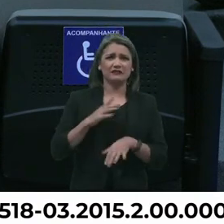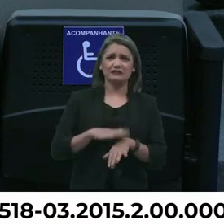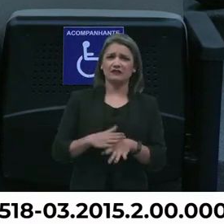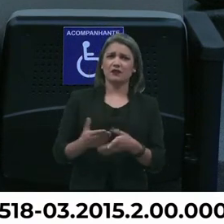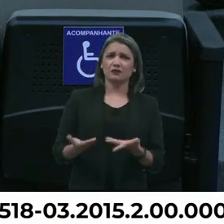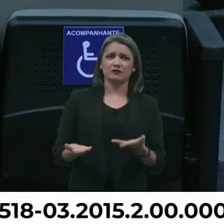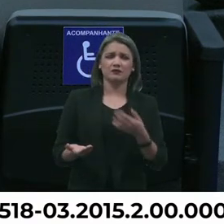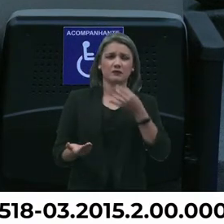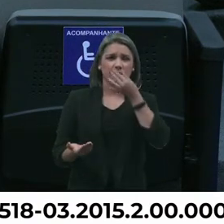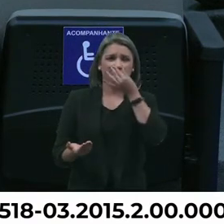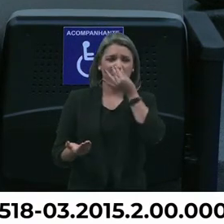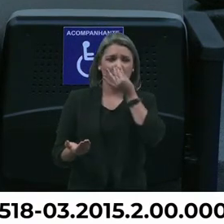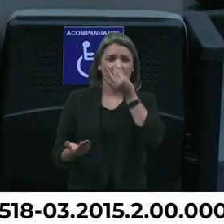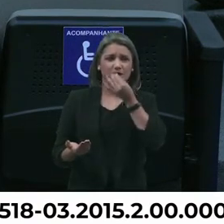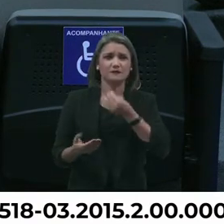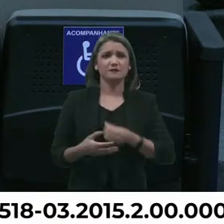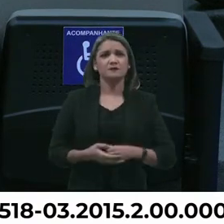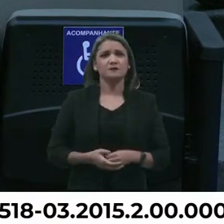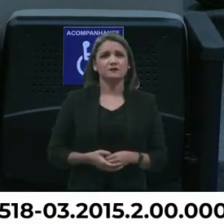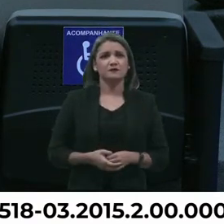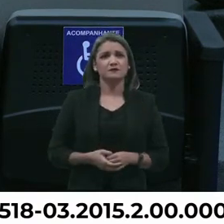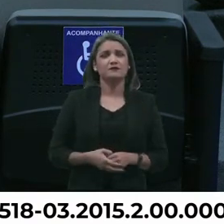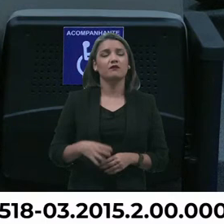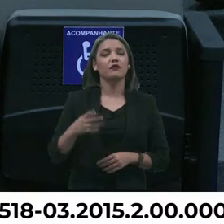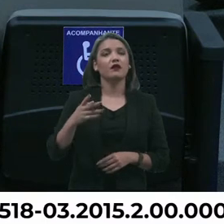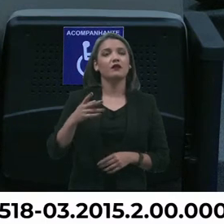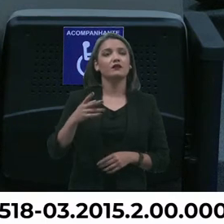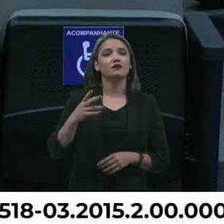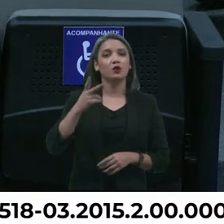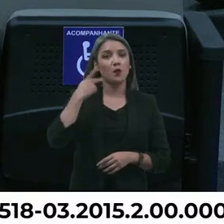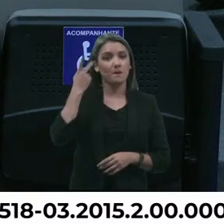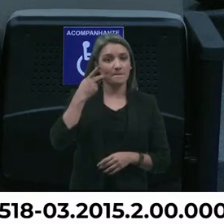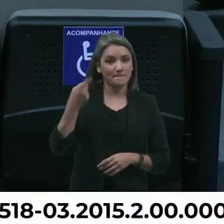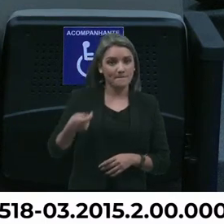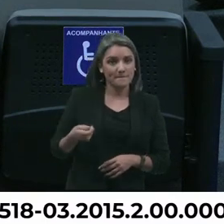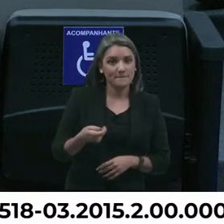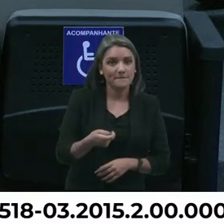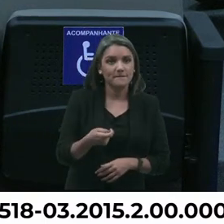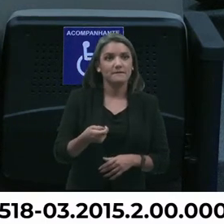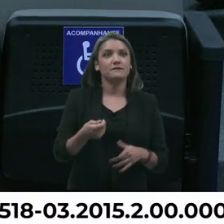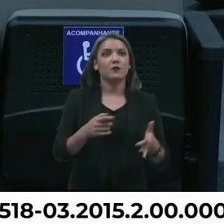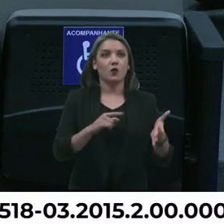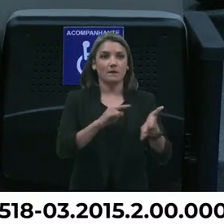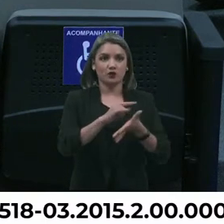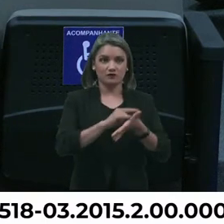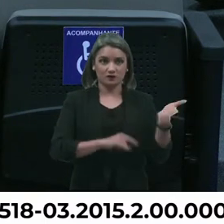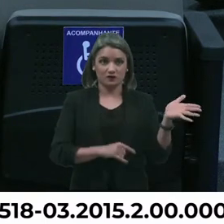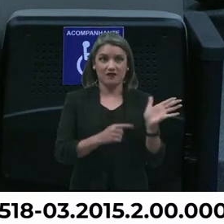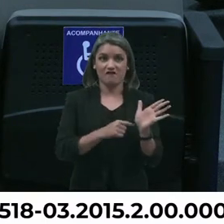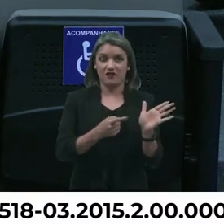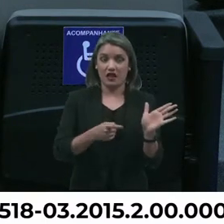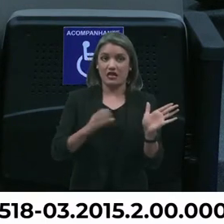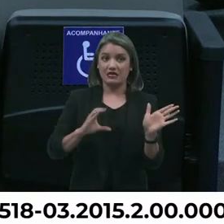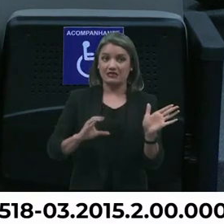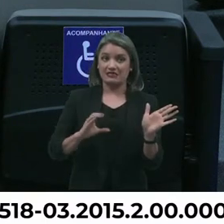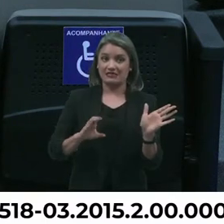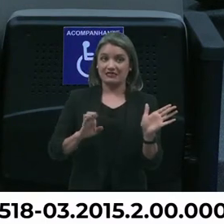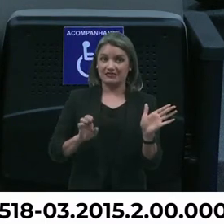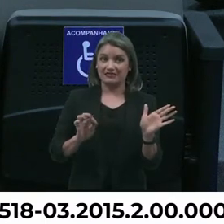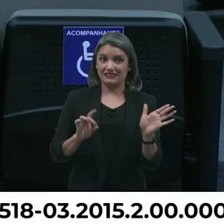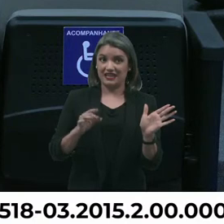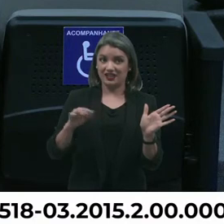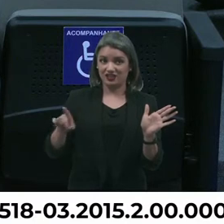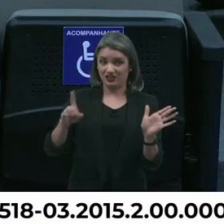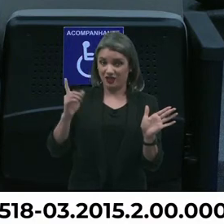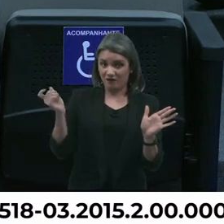Reconhece a intempestividade do recurso de apelação. O promotor apresenta uma arguição de falsidade da certidão, tacar esse conselho